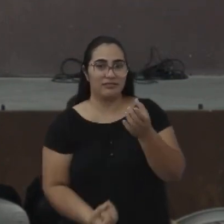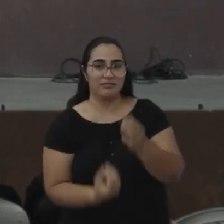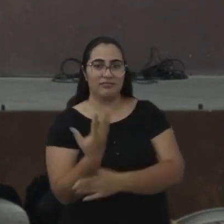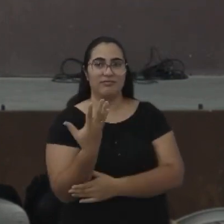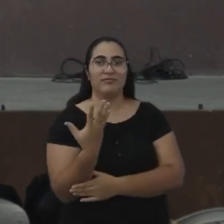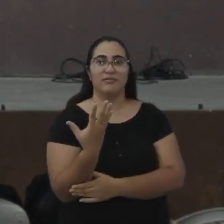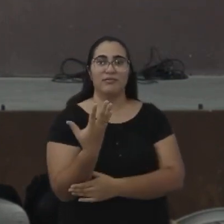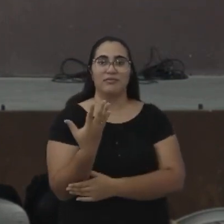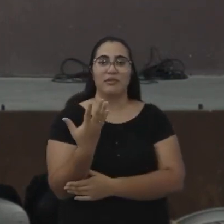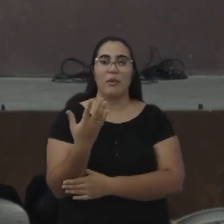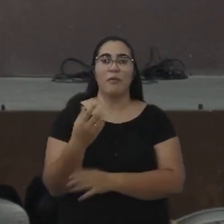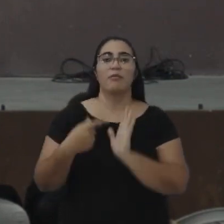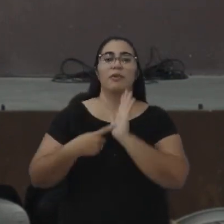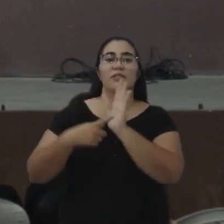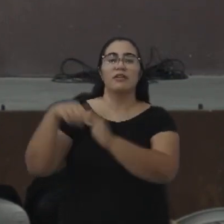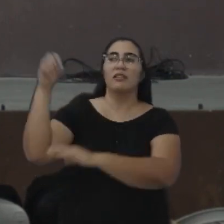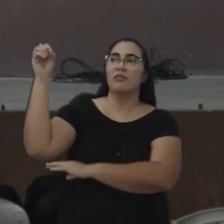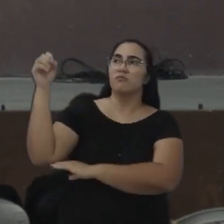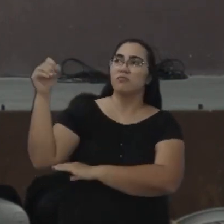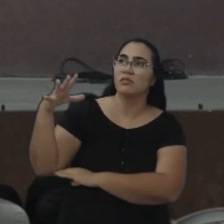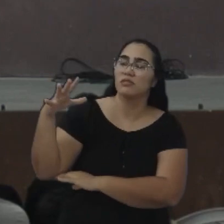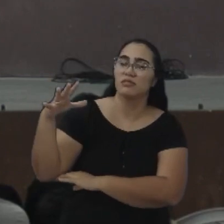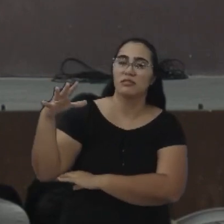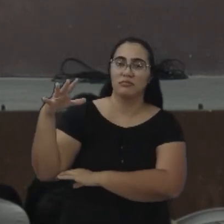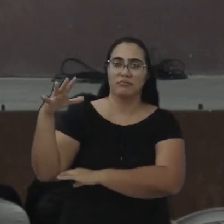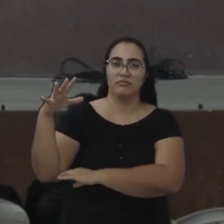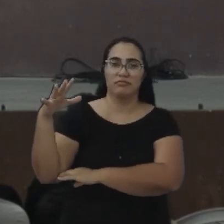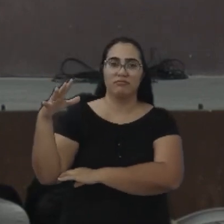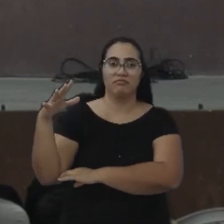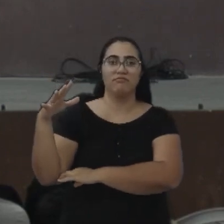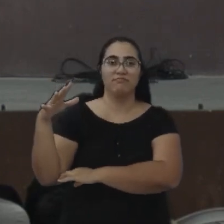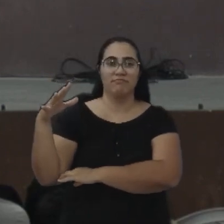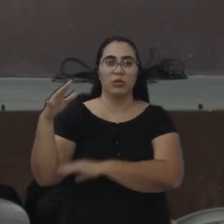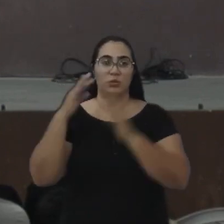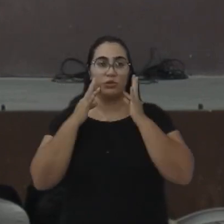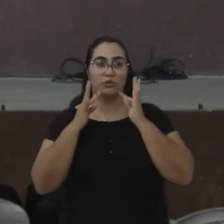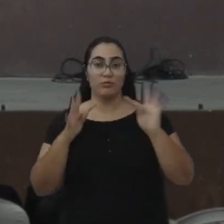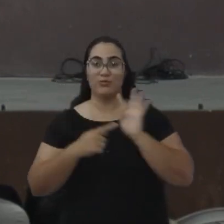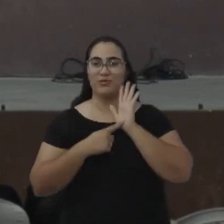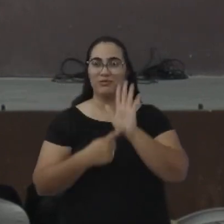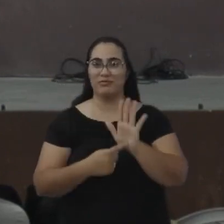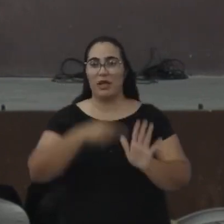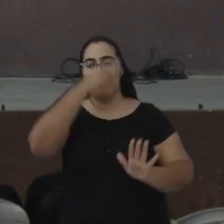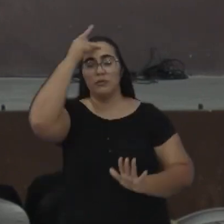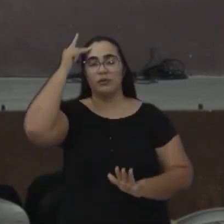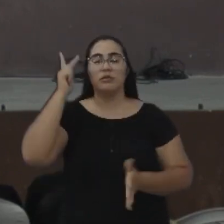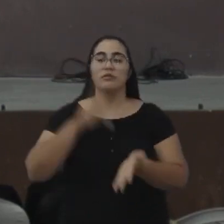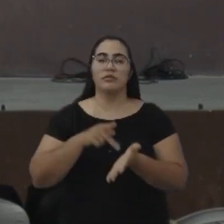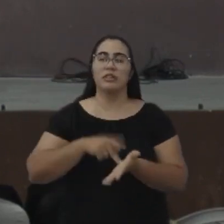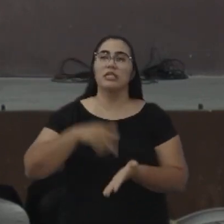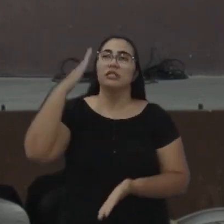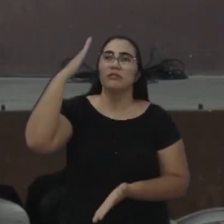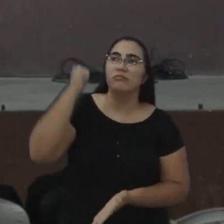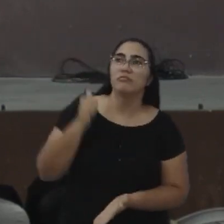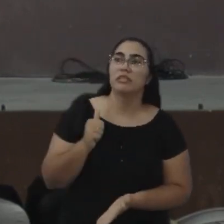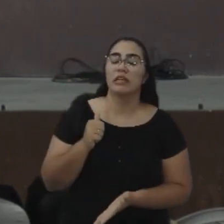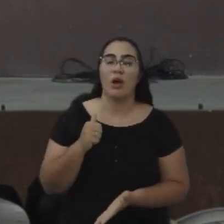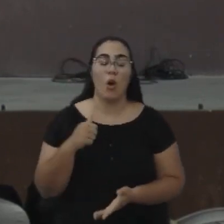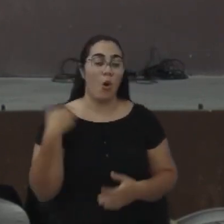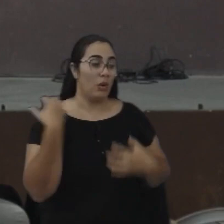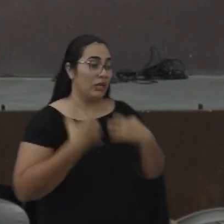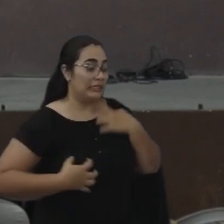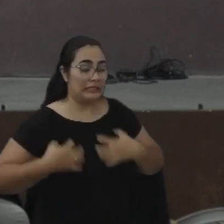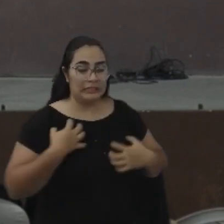da escuridão. A luz dos que são luz surgiu no meio da escuridão. E aqueles que sabiam, no meio do desespero, para